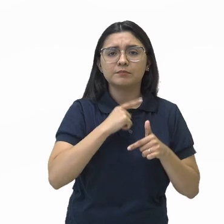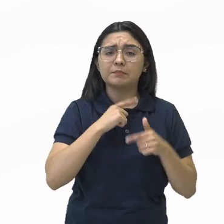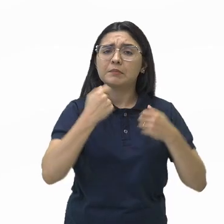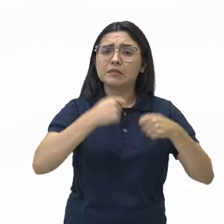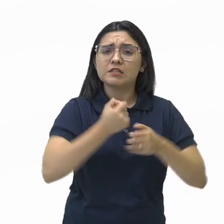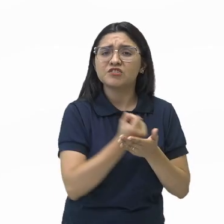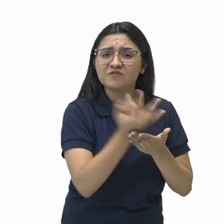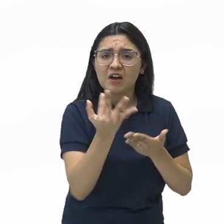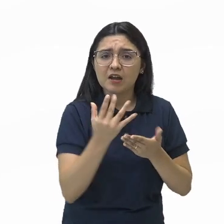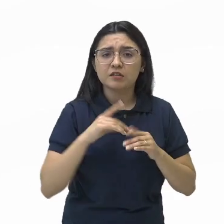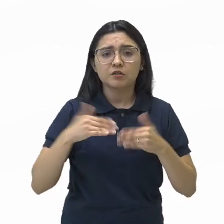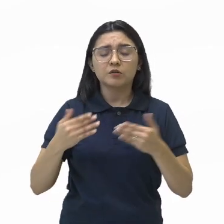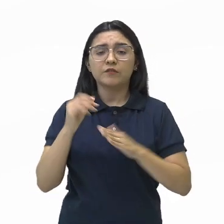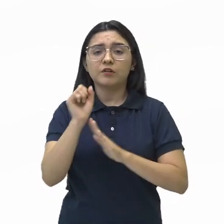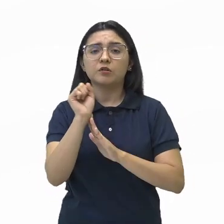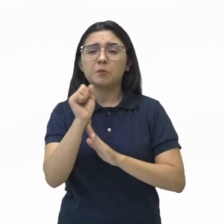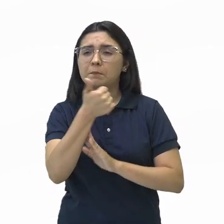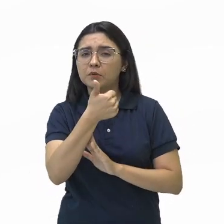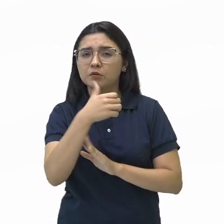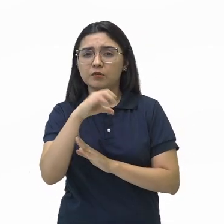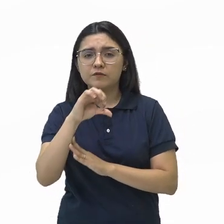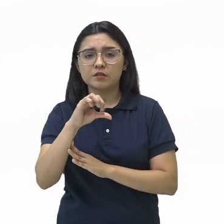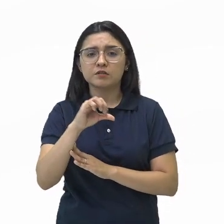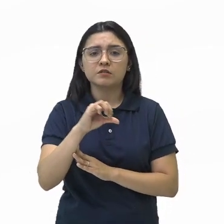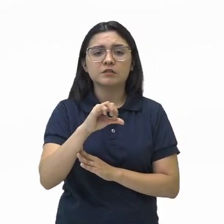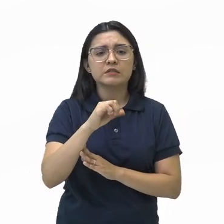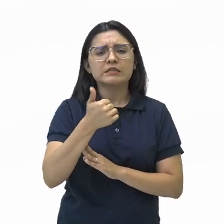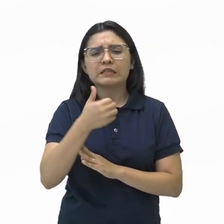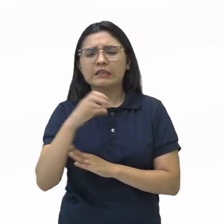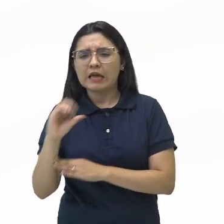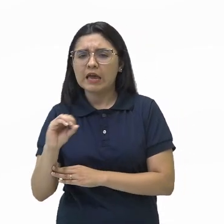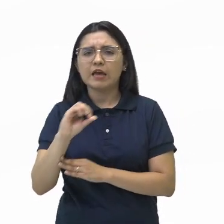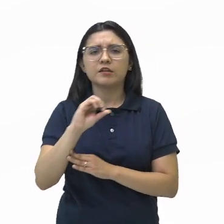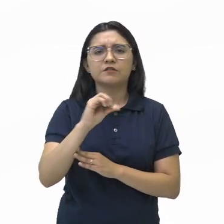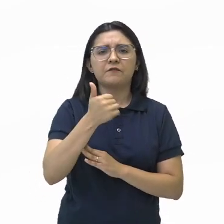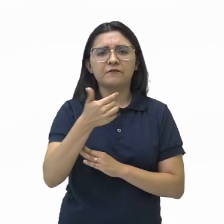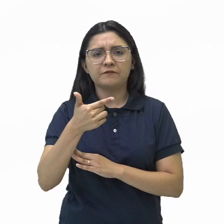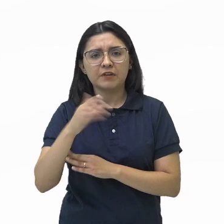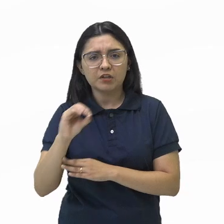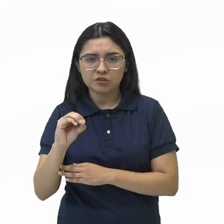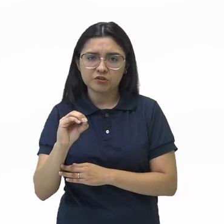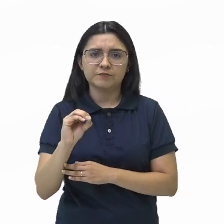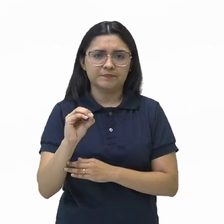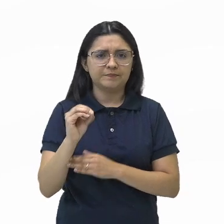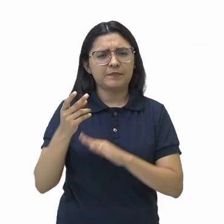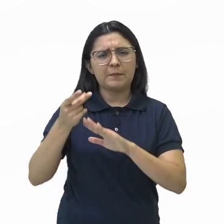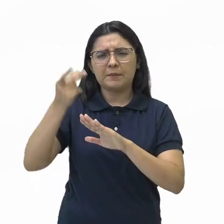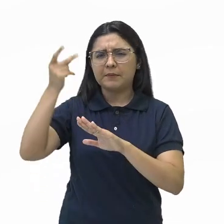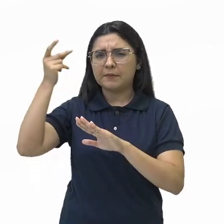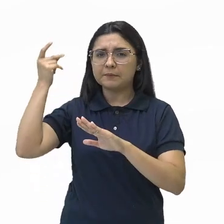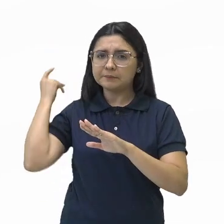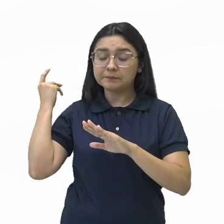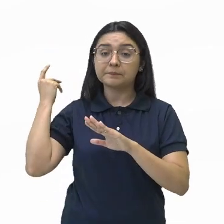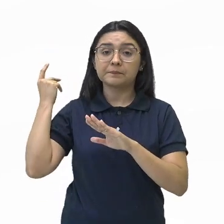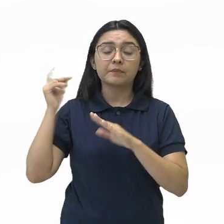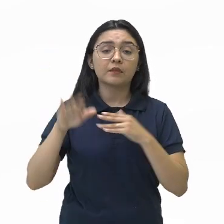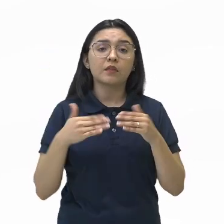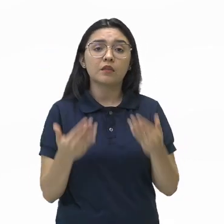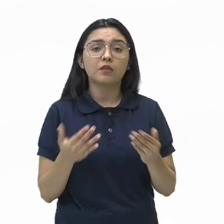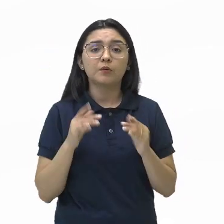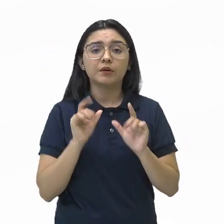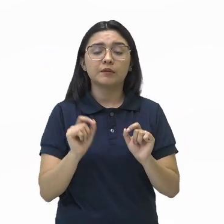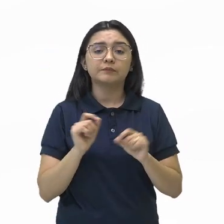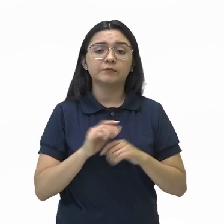1910, 1920, né? Década de 1910, aí, há muito tempo atrás. Então, isso